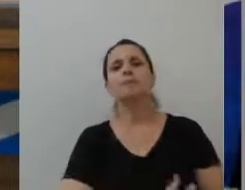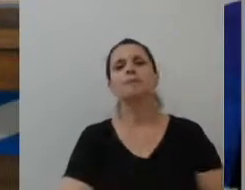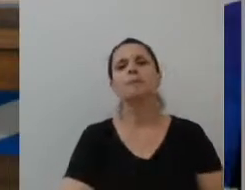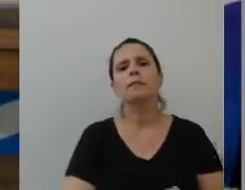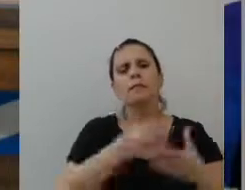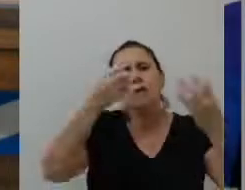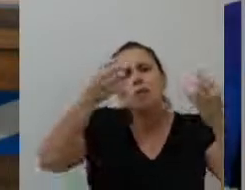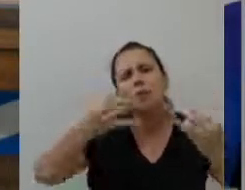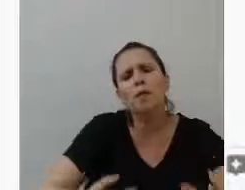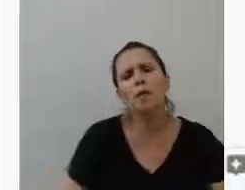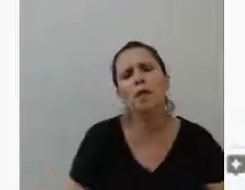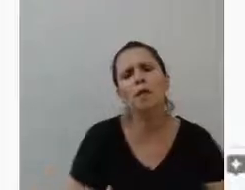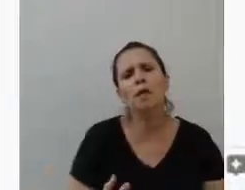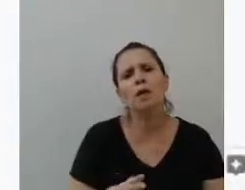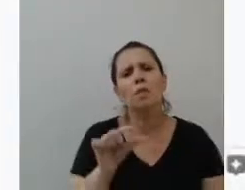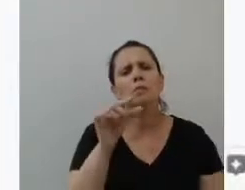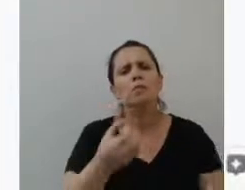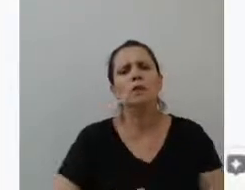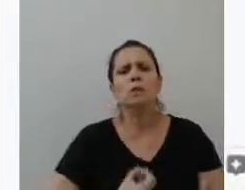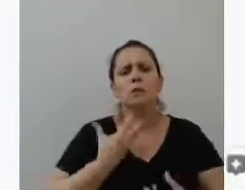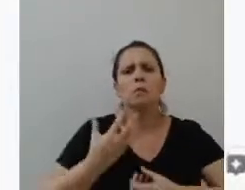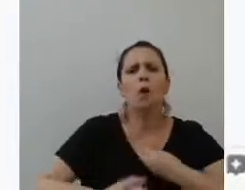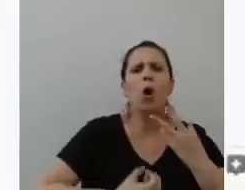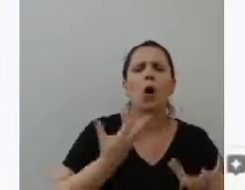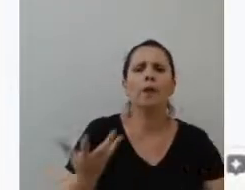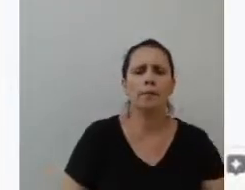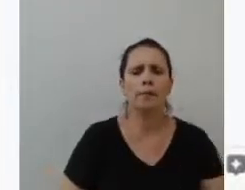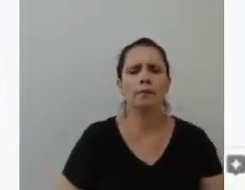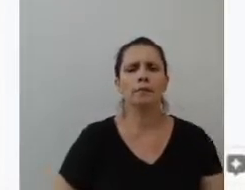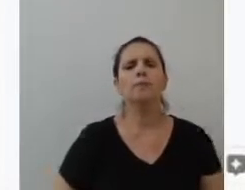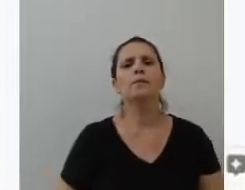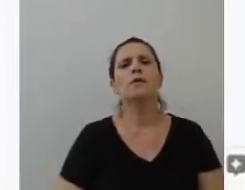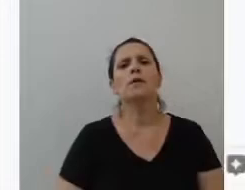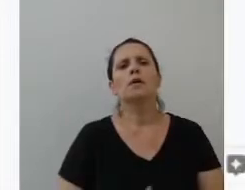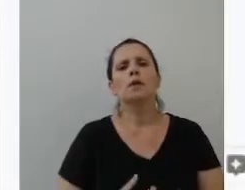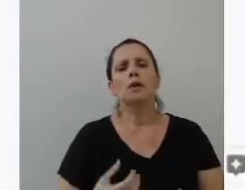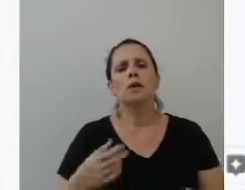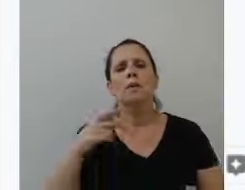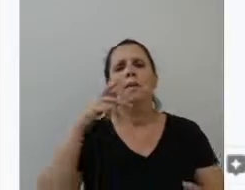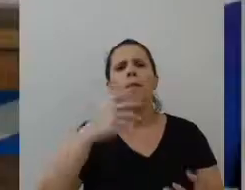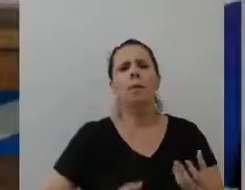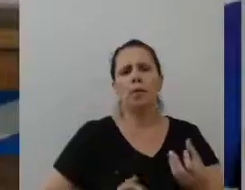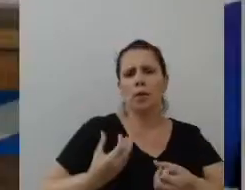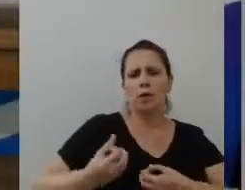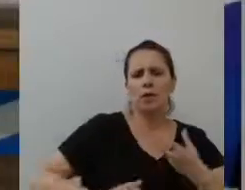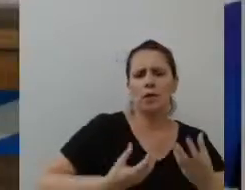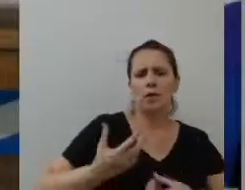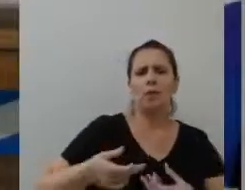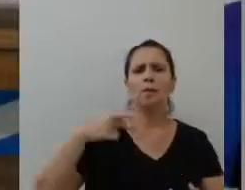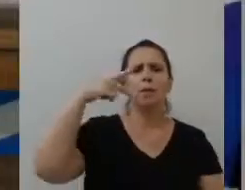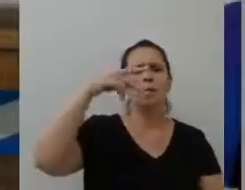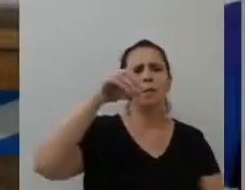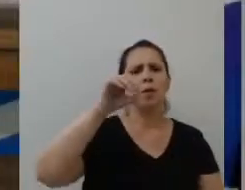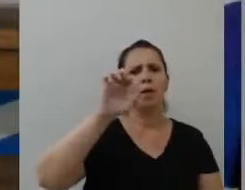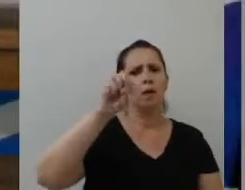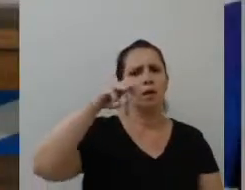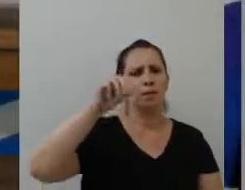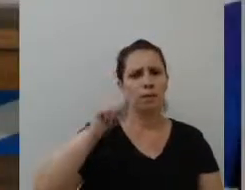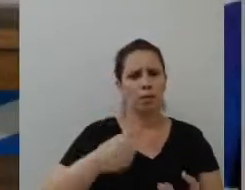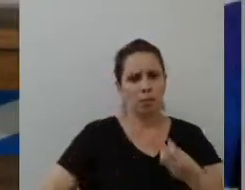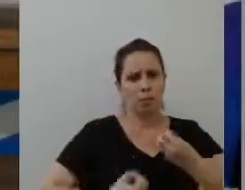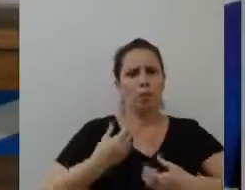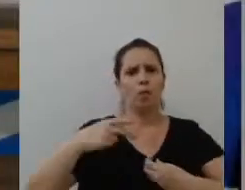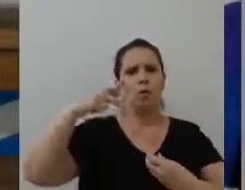sobre poema. Eita, teoria literária. Bem rapidinho, tá? Poesia e poema. Poesia é